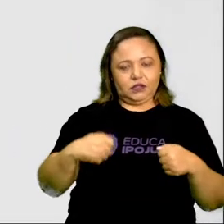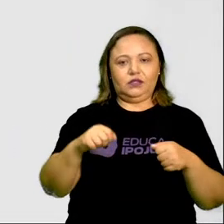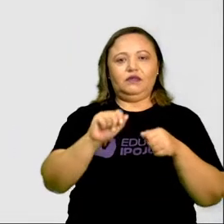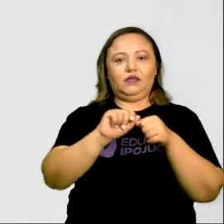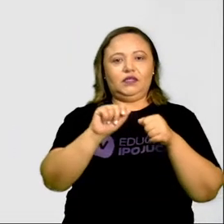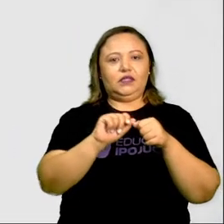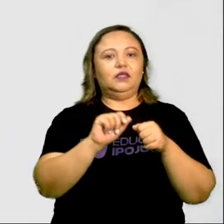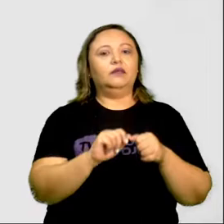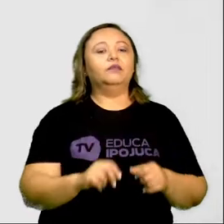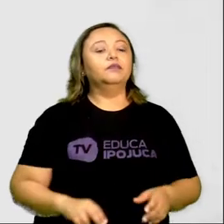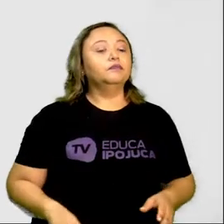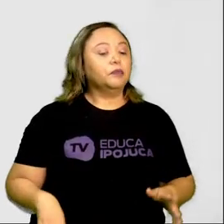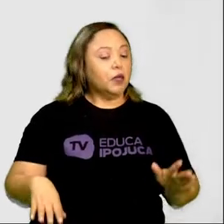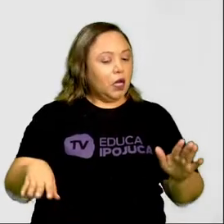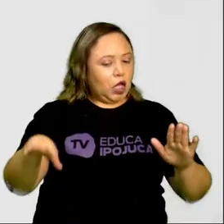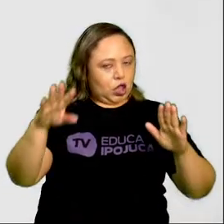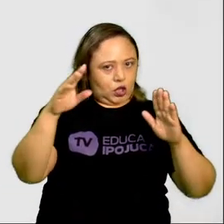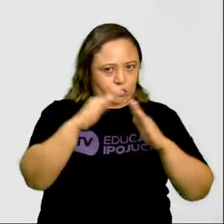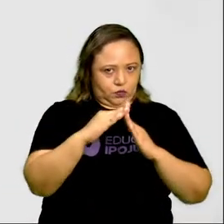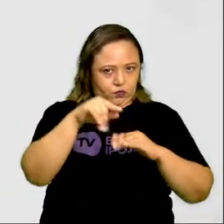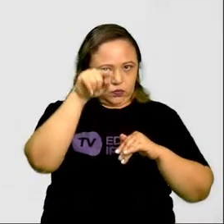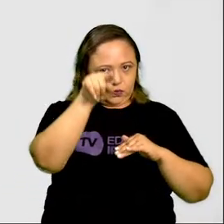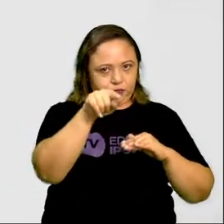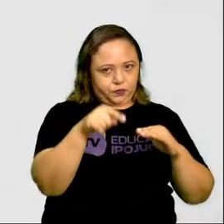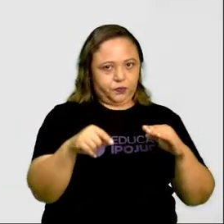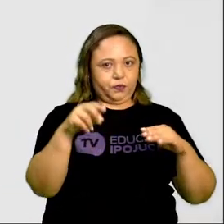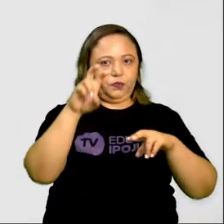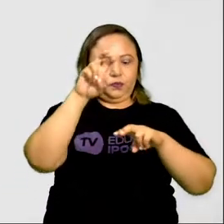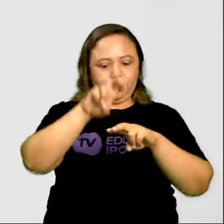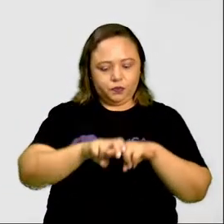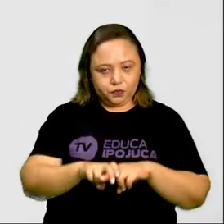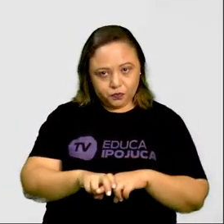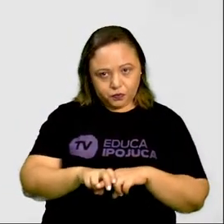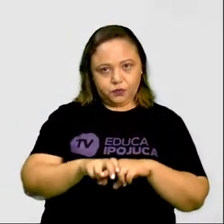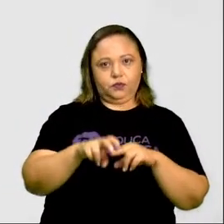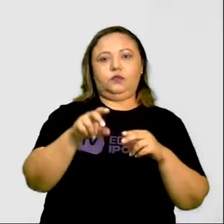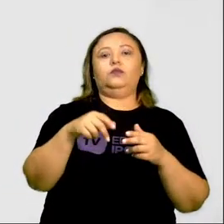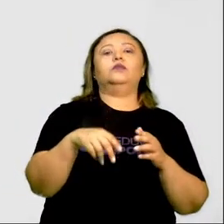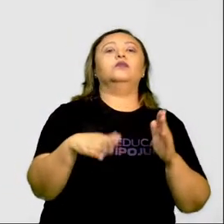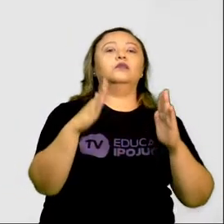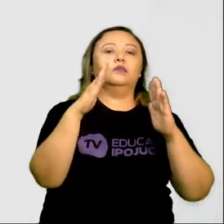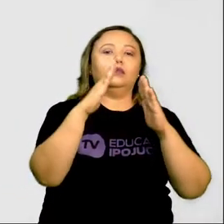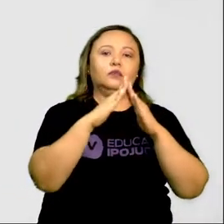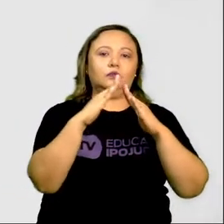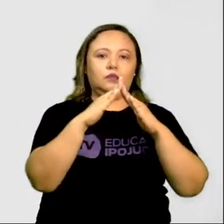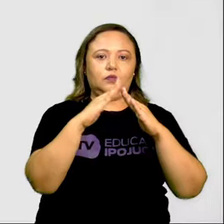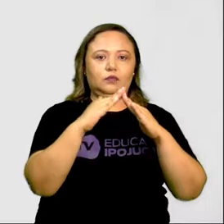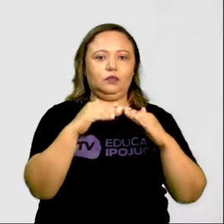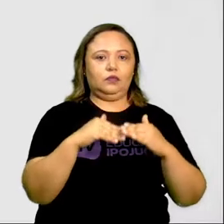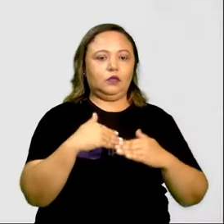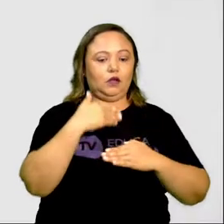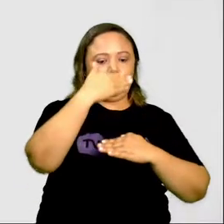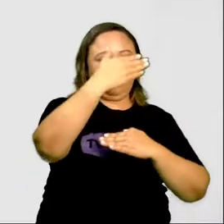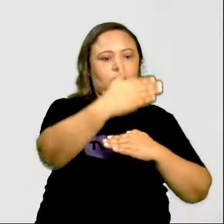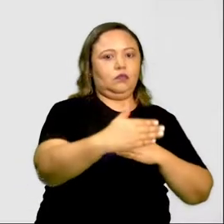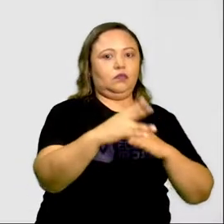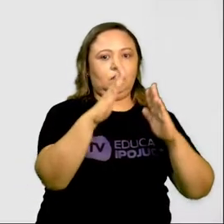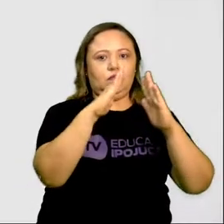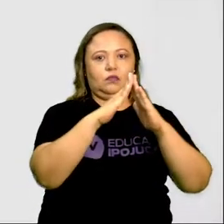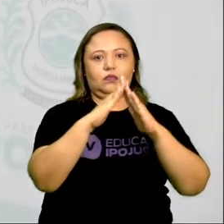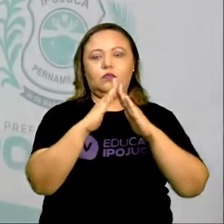sua casa e relacione todos os sons que você escutar. Vai ser interessante porque você vai escutar